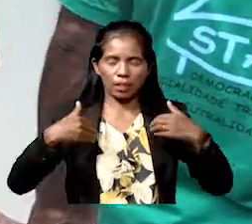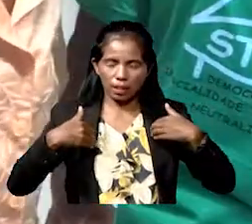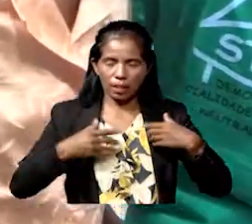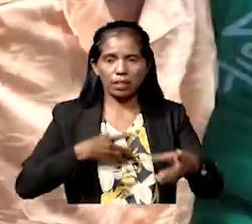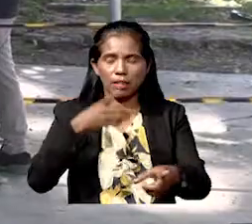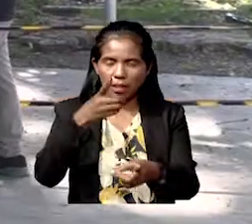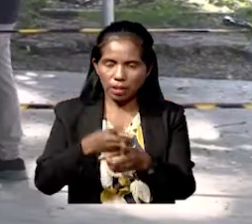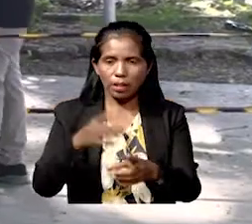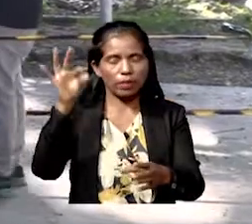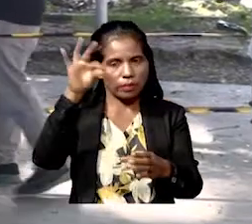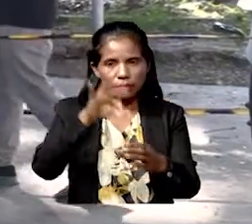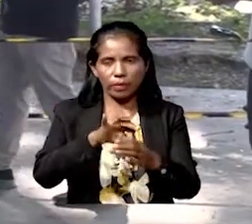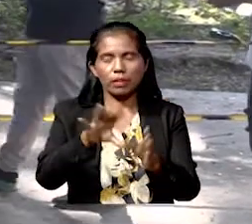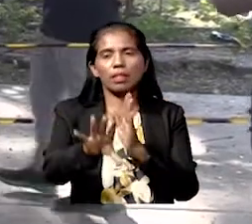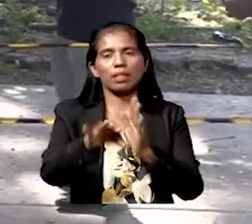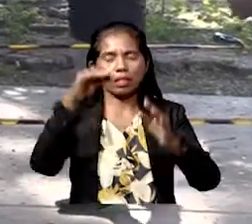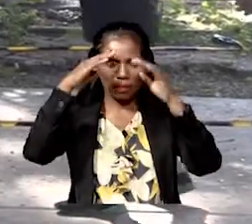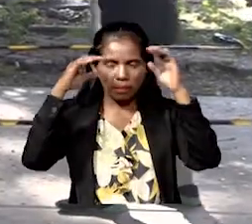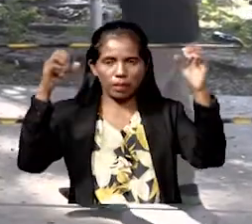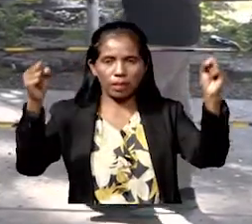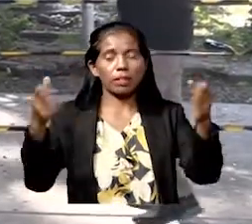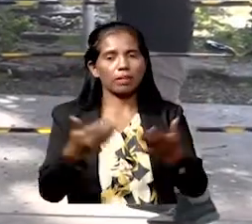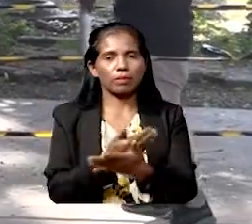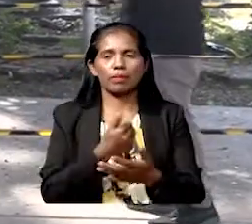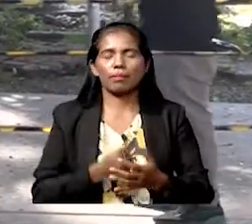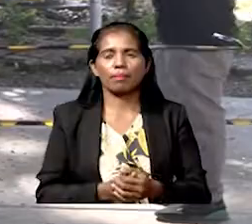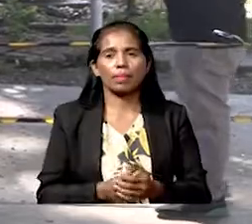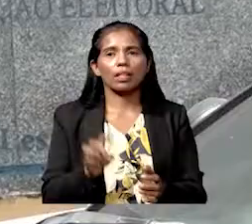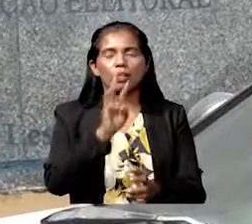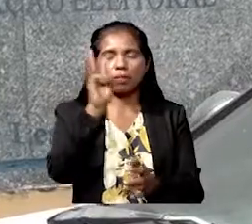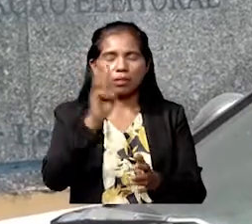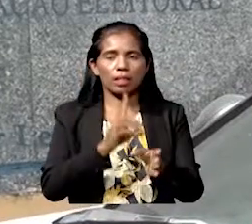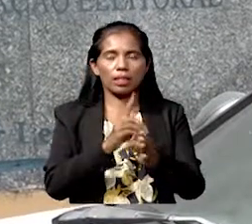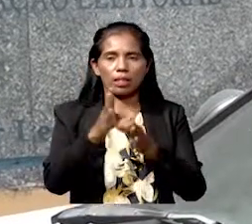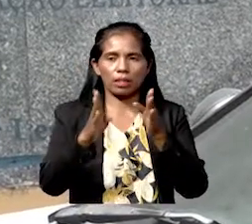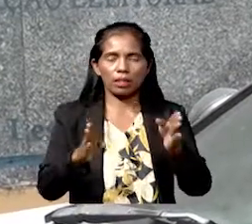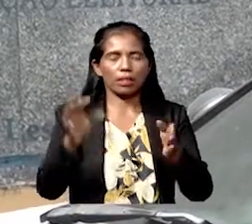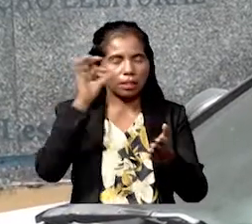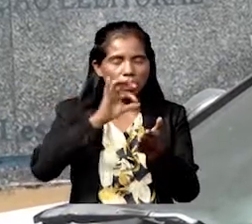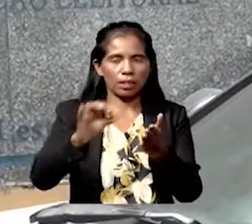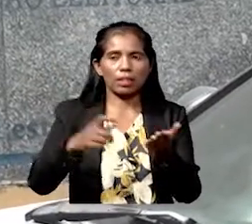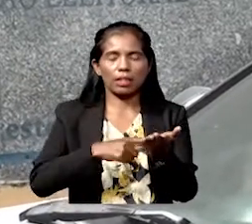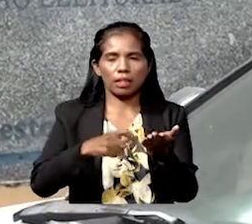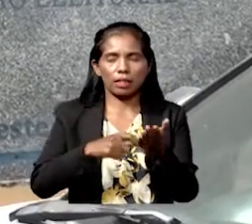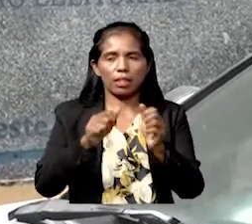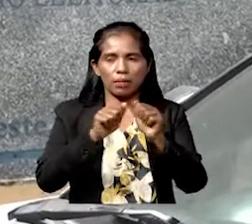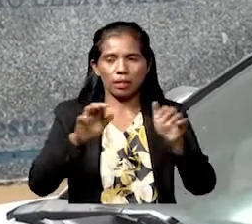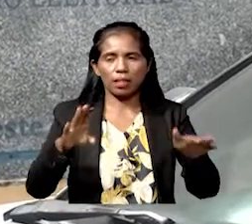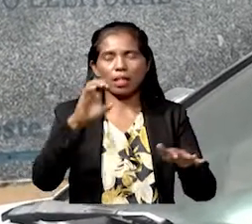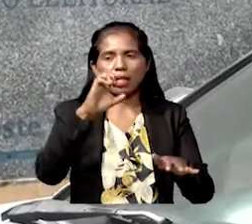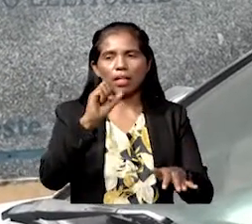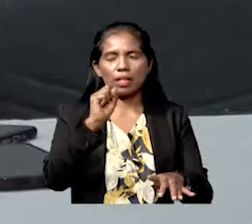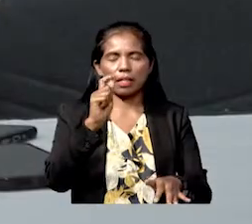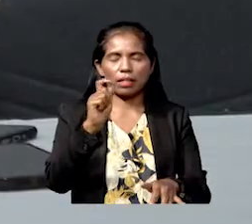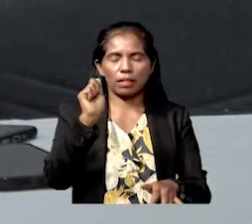serinha direito voto, onde Hili Presidente da República. Nune e a quarta, né, diretor-geral secretariado técnico administração eleitoral